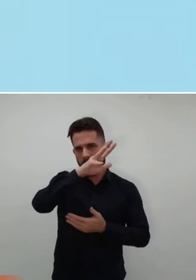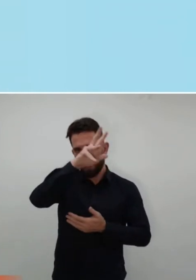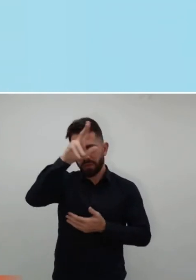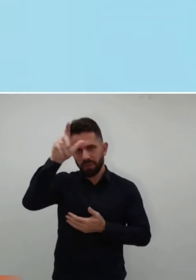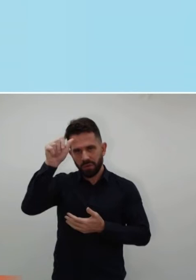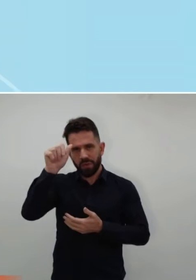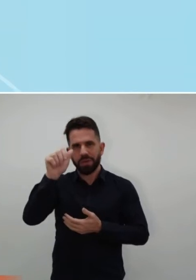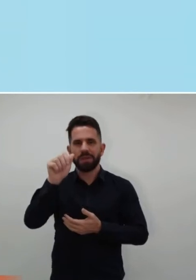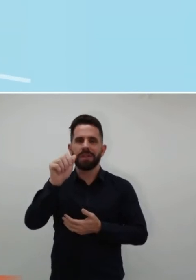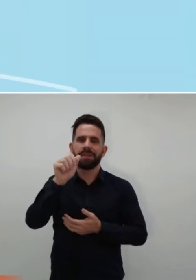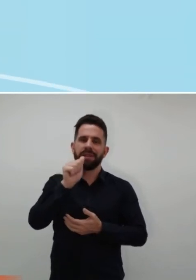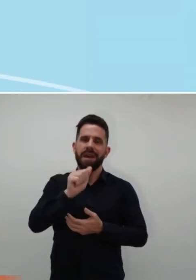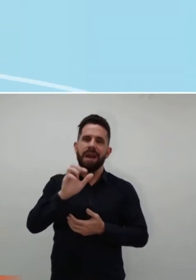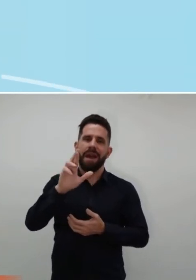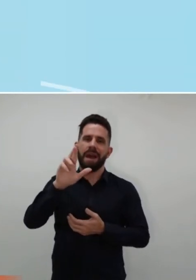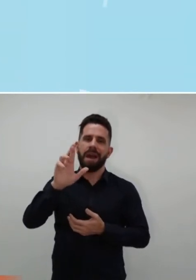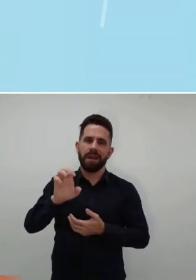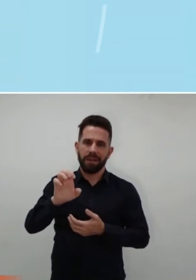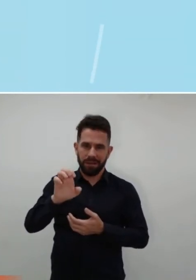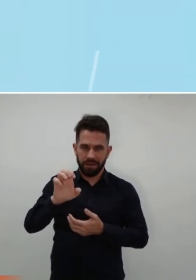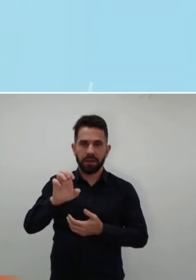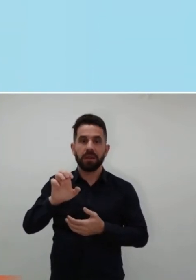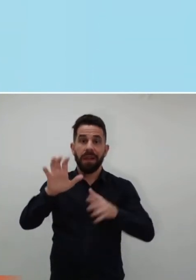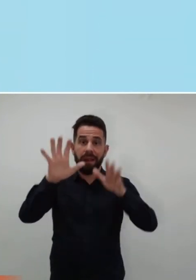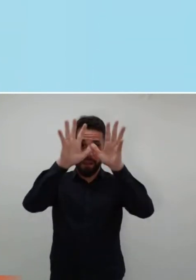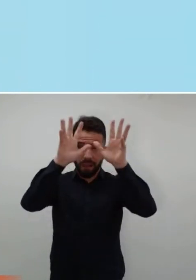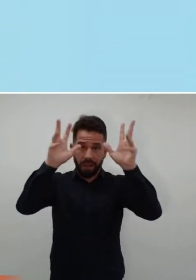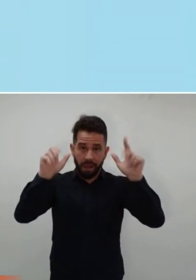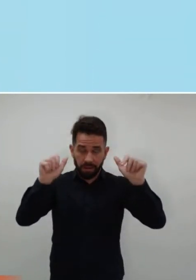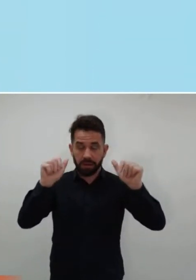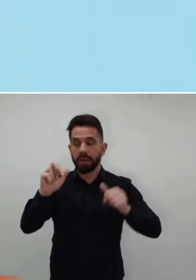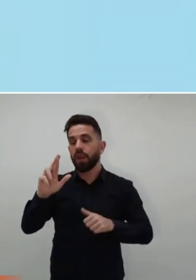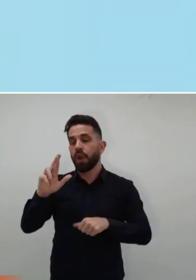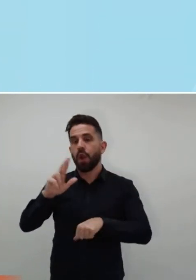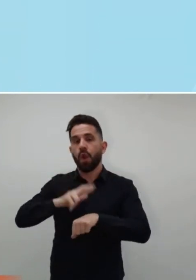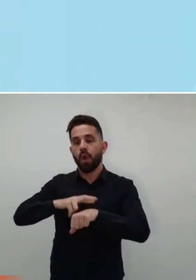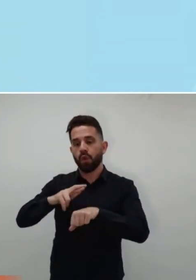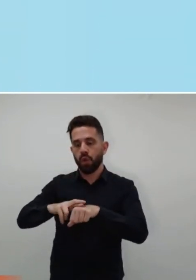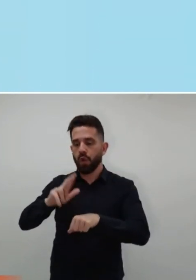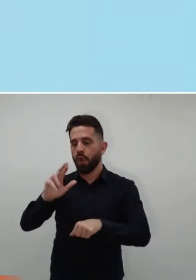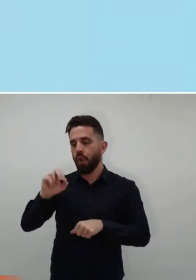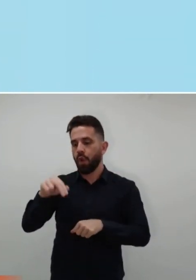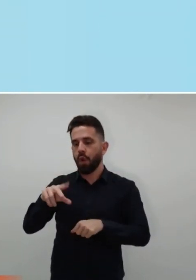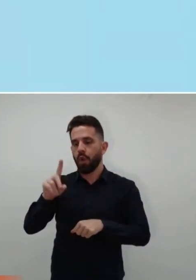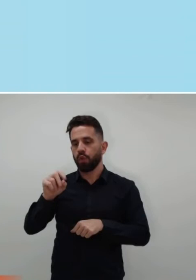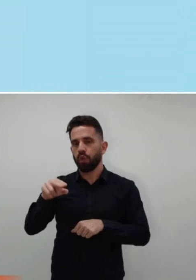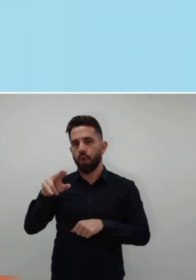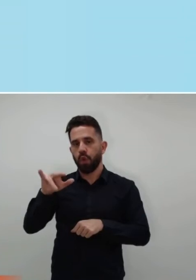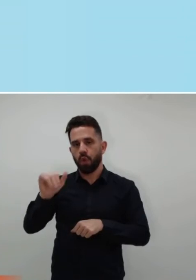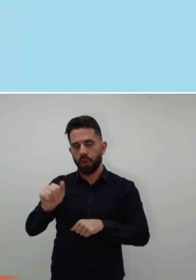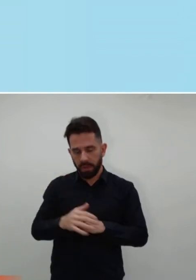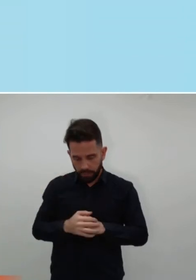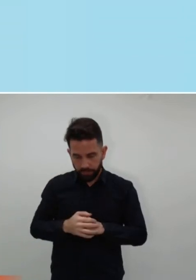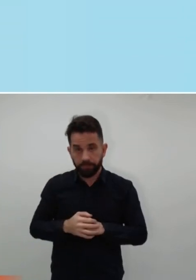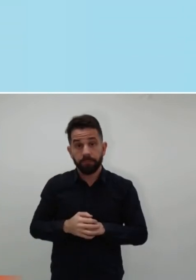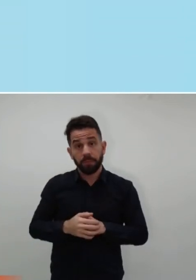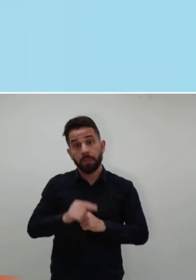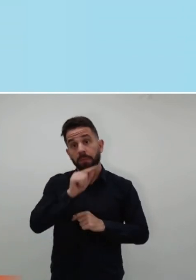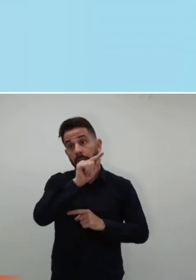uma região que é chamada de Amacro, e onde grandes áreas desmatadas têm ocupado